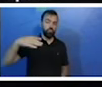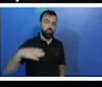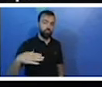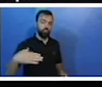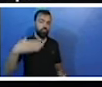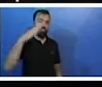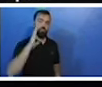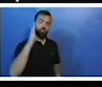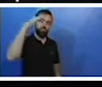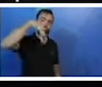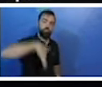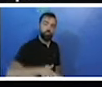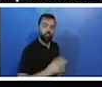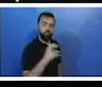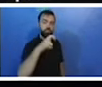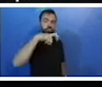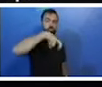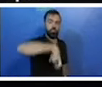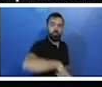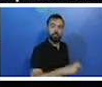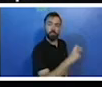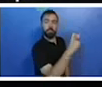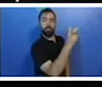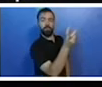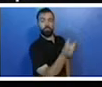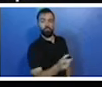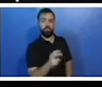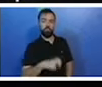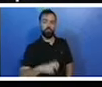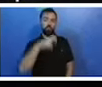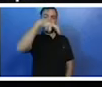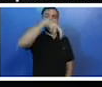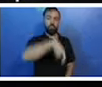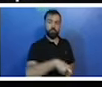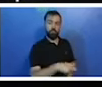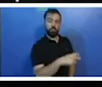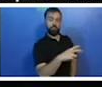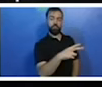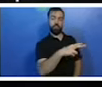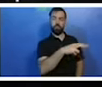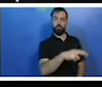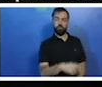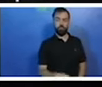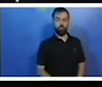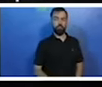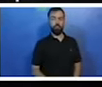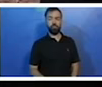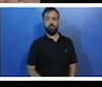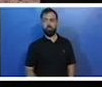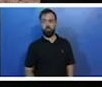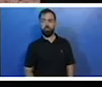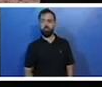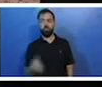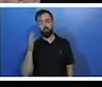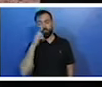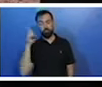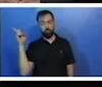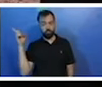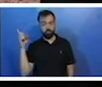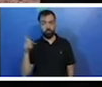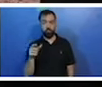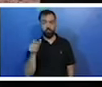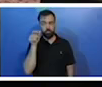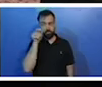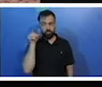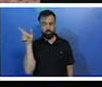com subidas, descidas, rampas, obstáculos, e eles têm que transpor tudo isso, tá? Então aqui